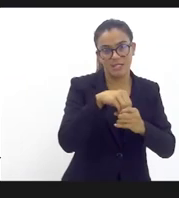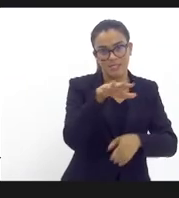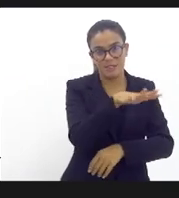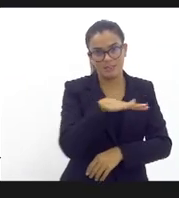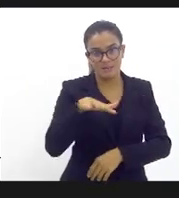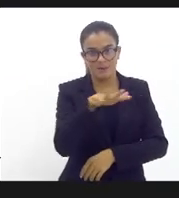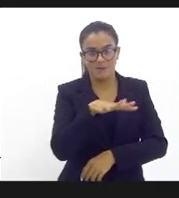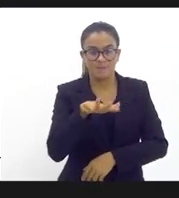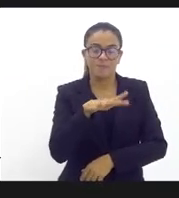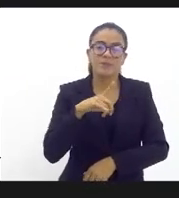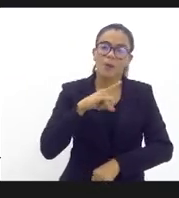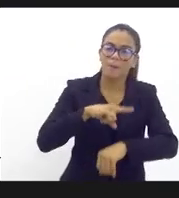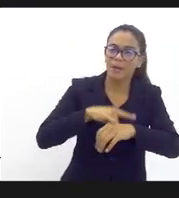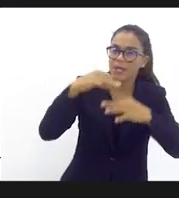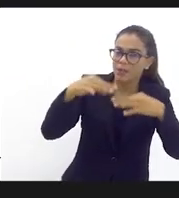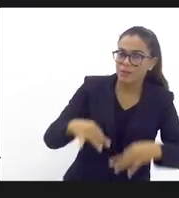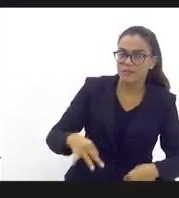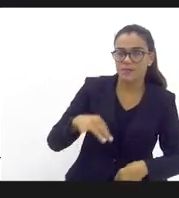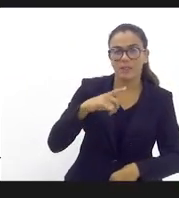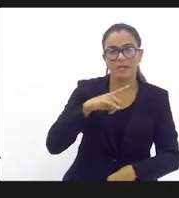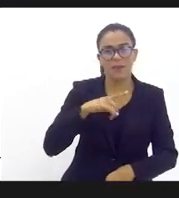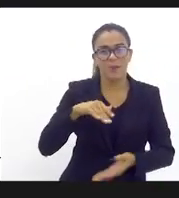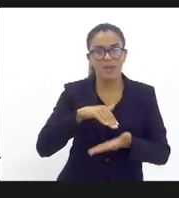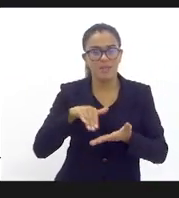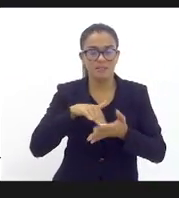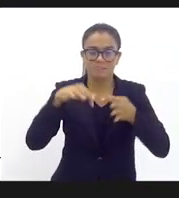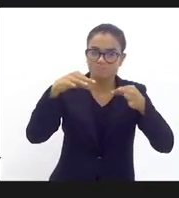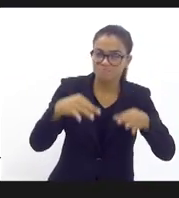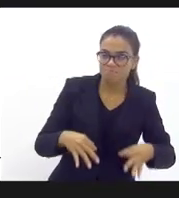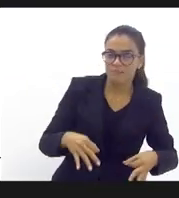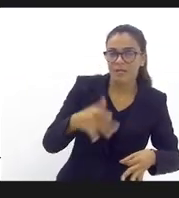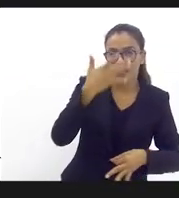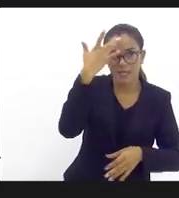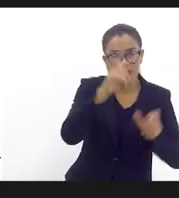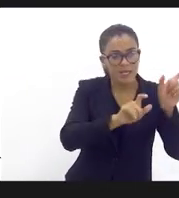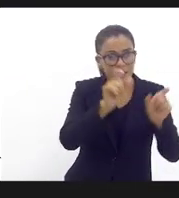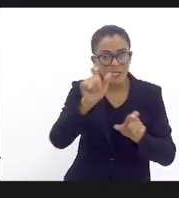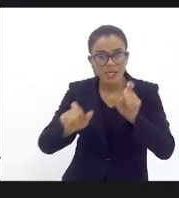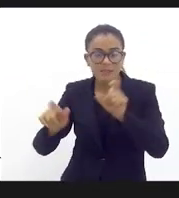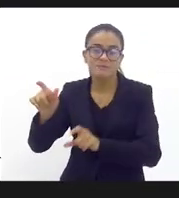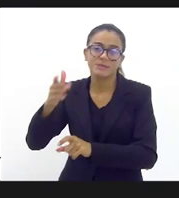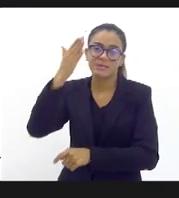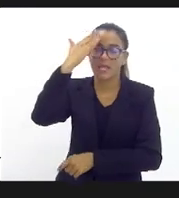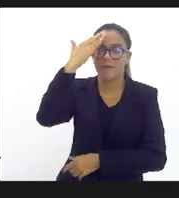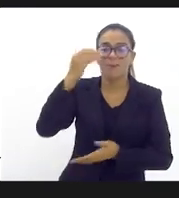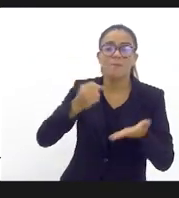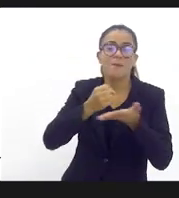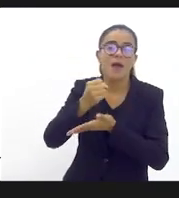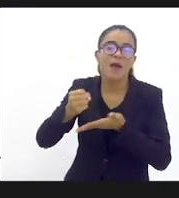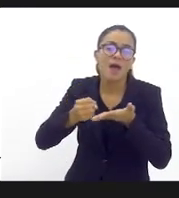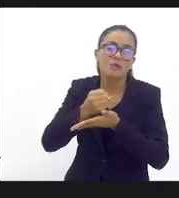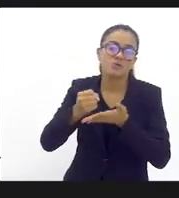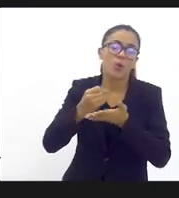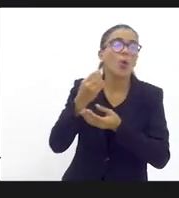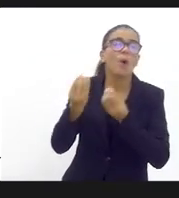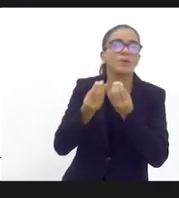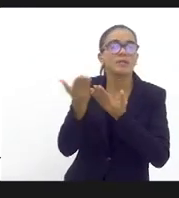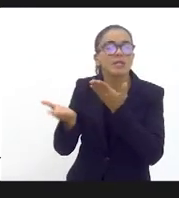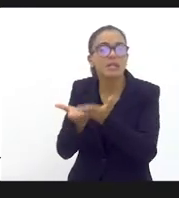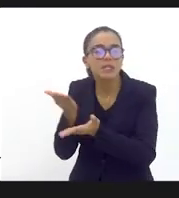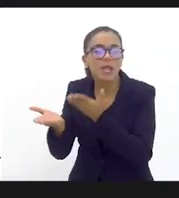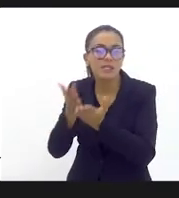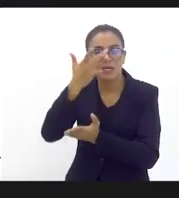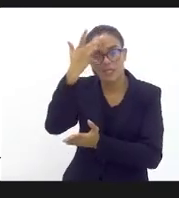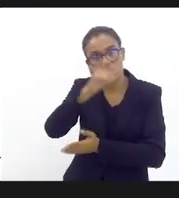espaços. Que tenha um banheiro decente, que tenha uma recepção decente e que as pessoas saibam minimamente serem tratadas e tratarem